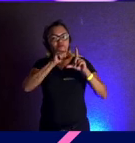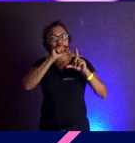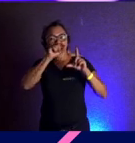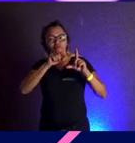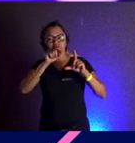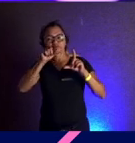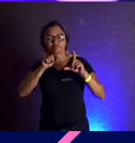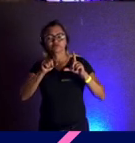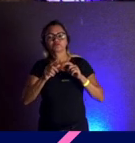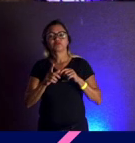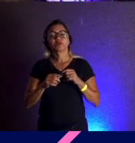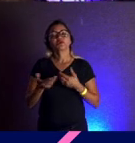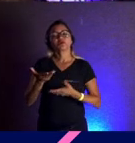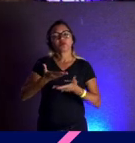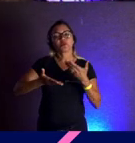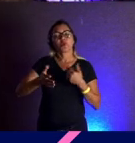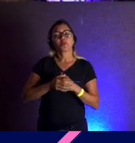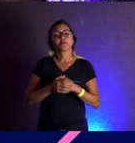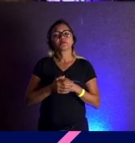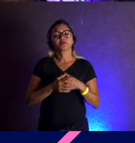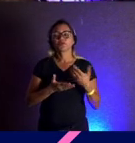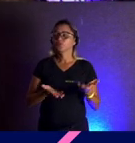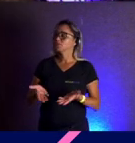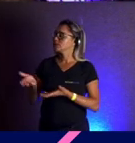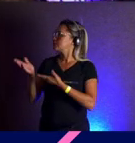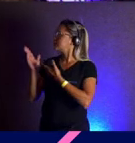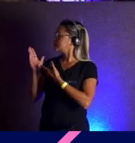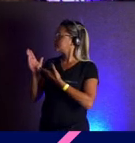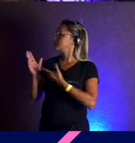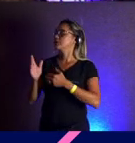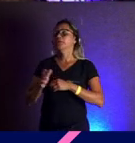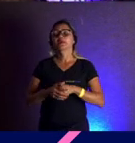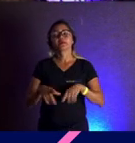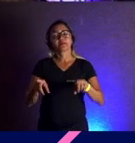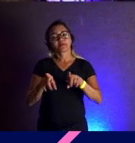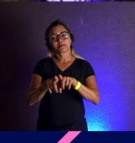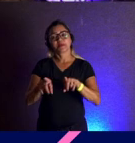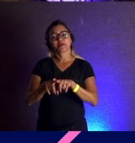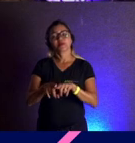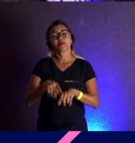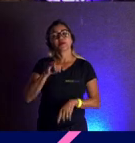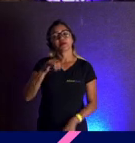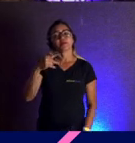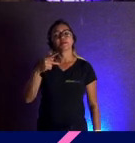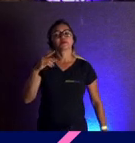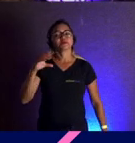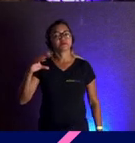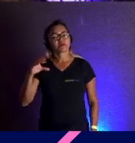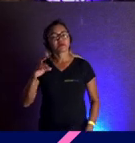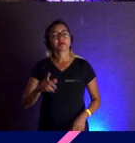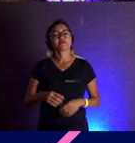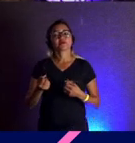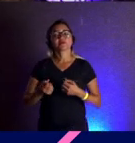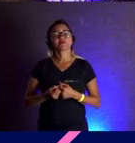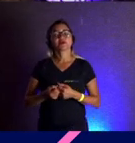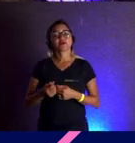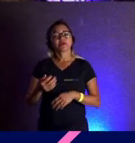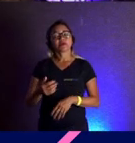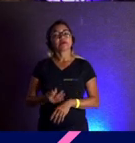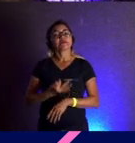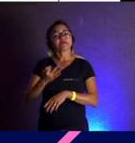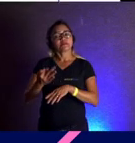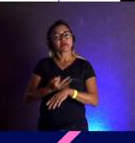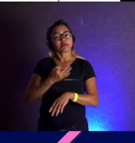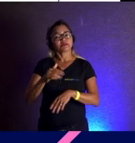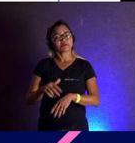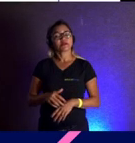mais alguns pontos que dialogam mais ou menos com isso. Tem um elemento que o IPCC vem trabalhando, que é a nossa questão de resiliência